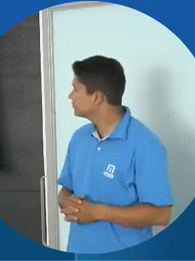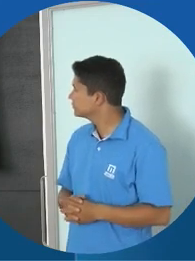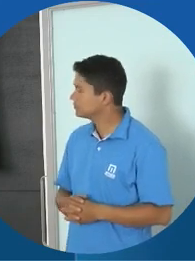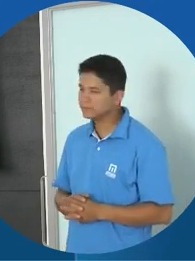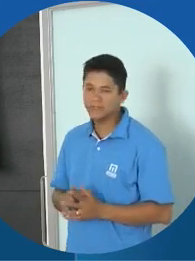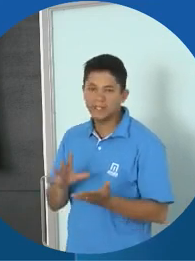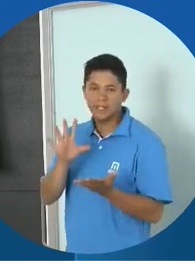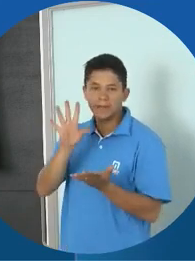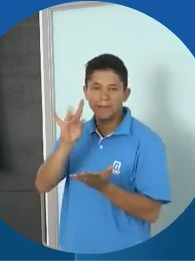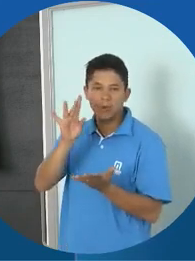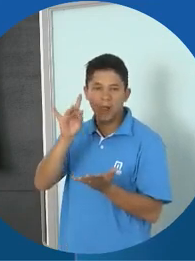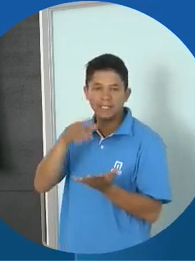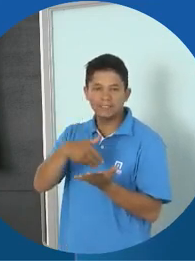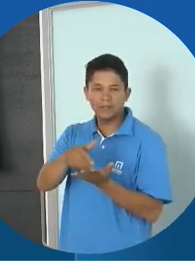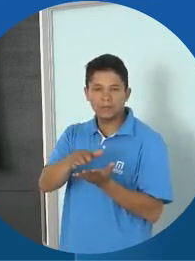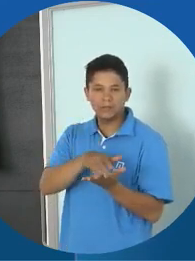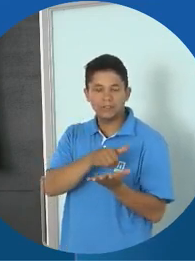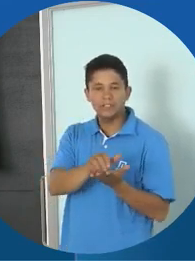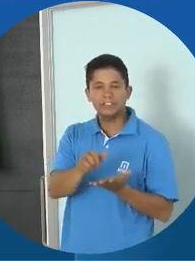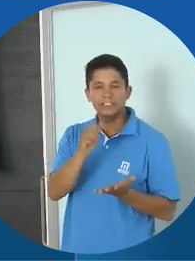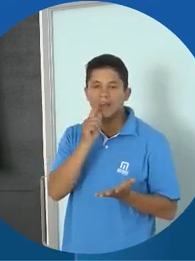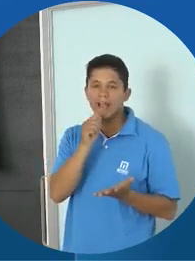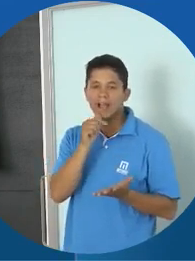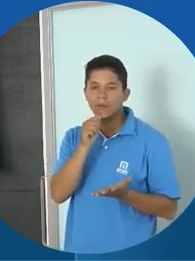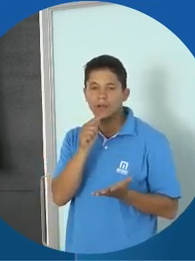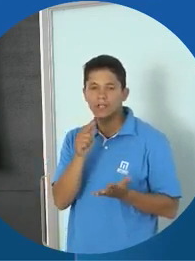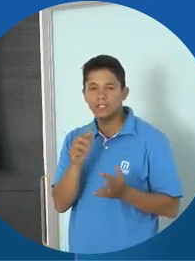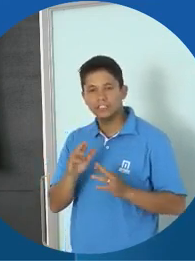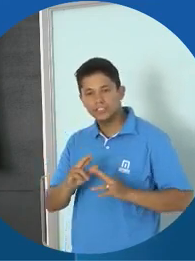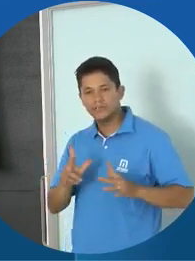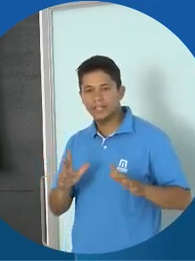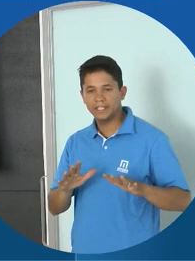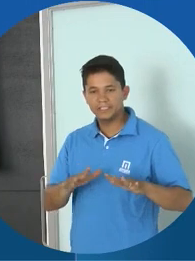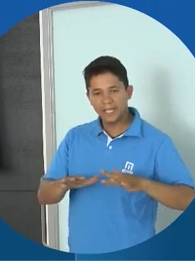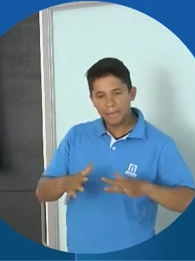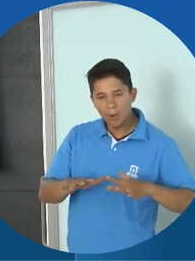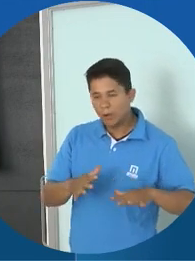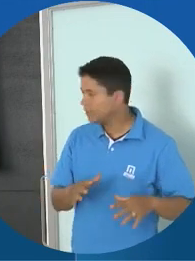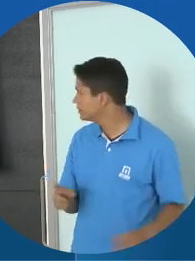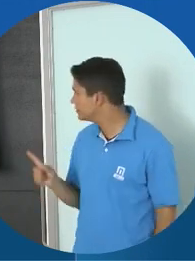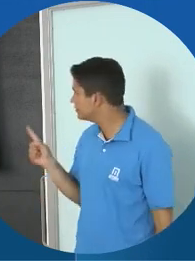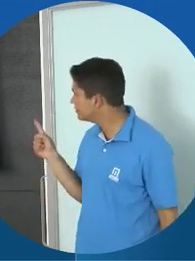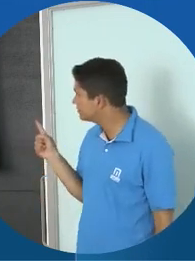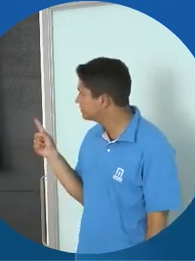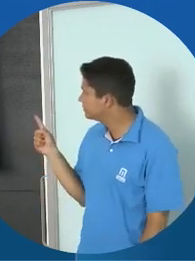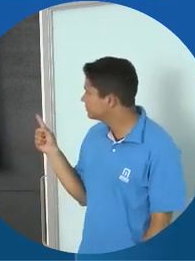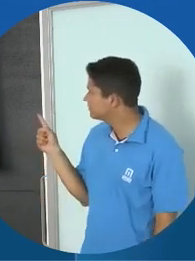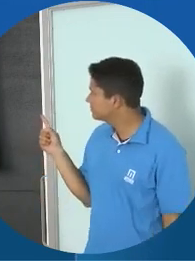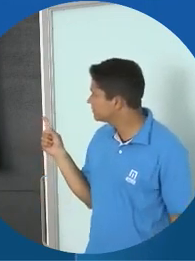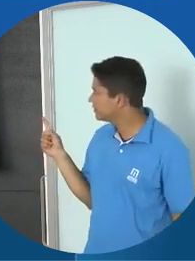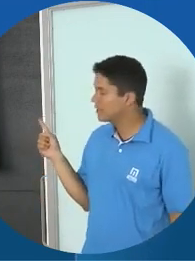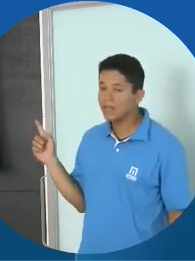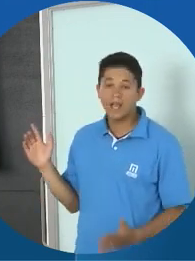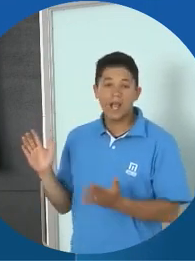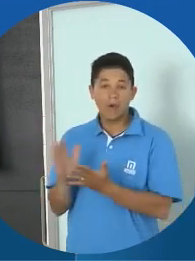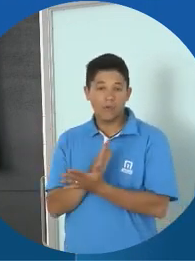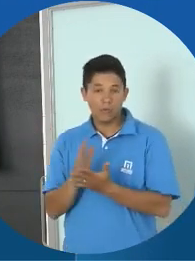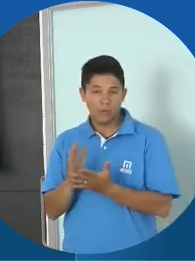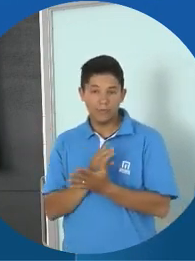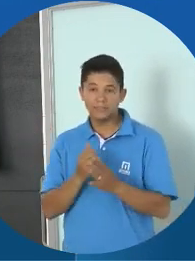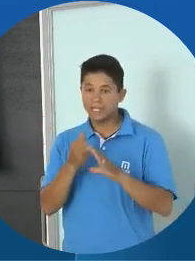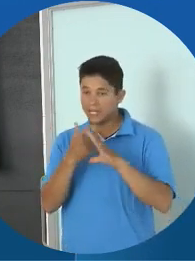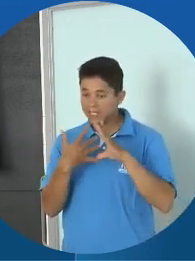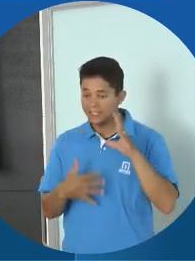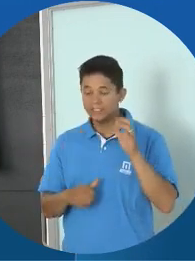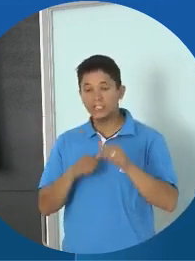percolação de água com diferentes teores. Então, a gente consegue identificar que algumas características